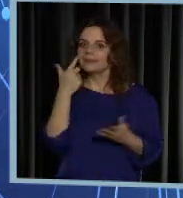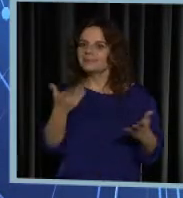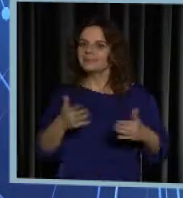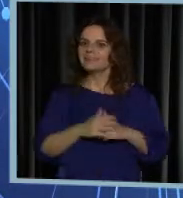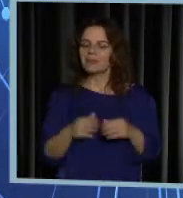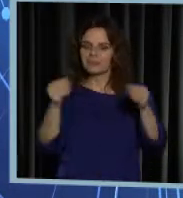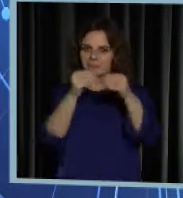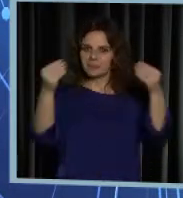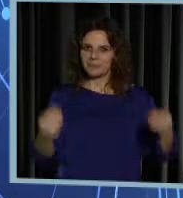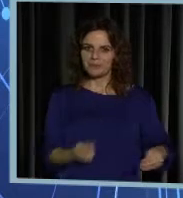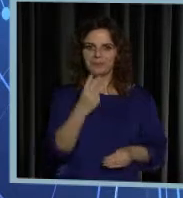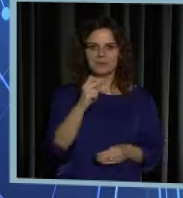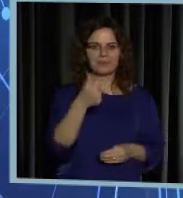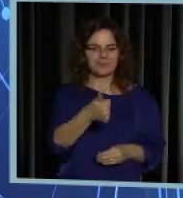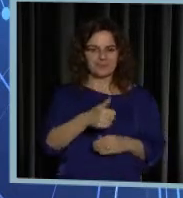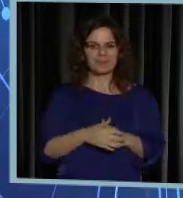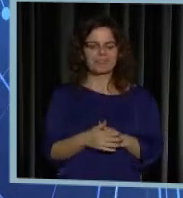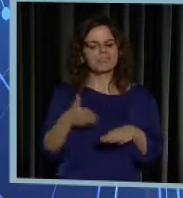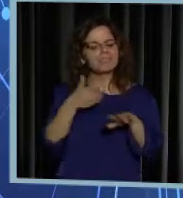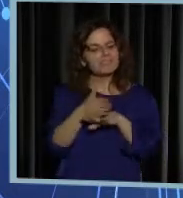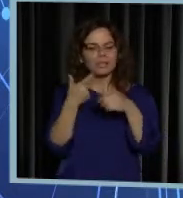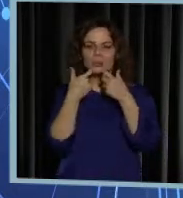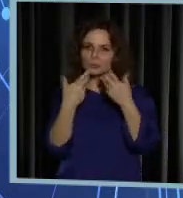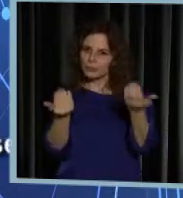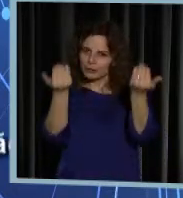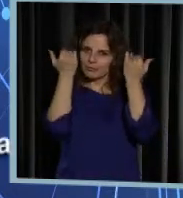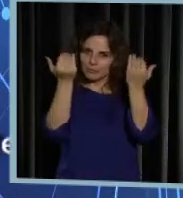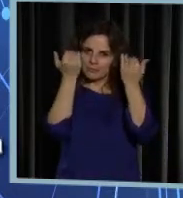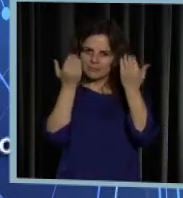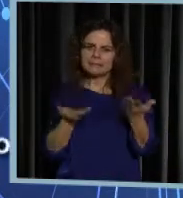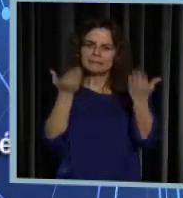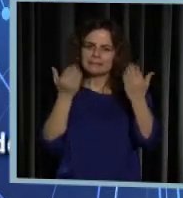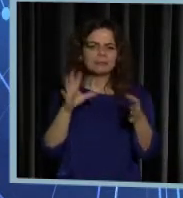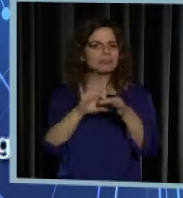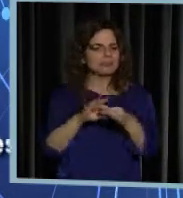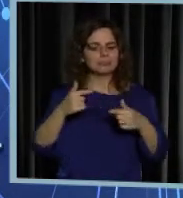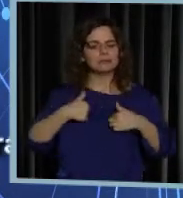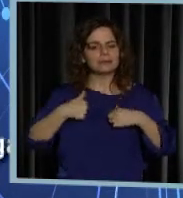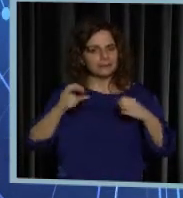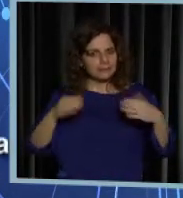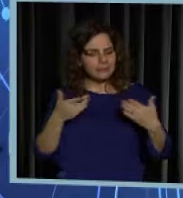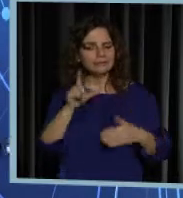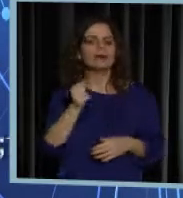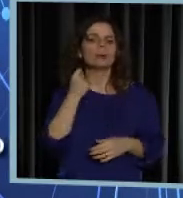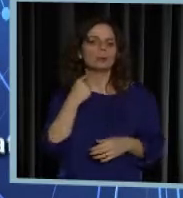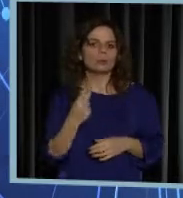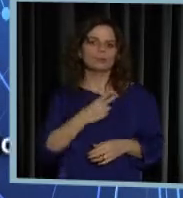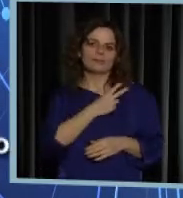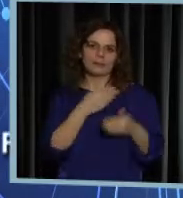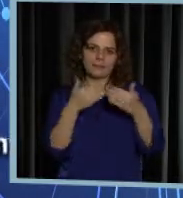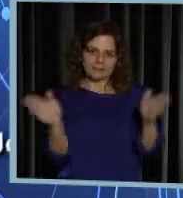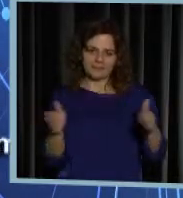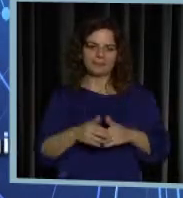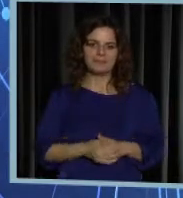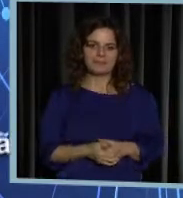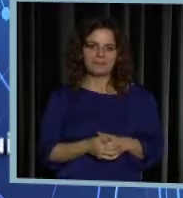Esteja atento ao portal da UAB e aceda a todas as informações sobre as iniciativas e os cursos da